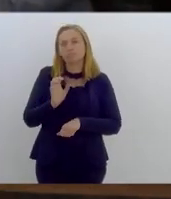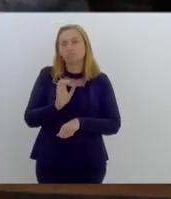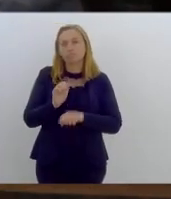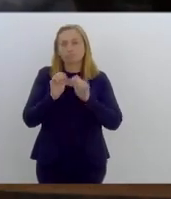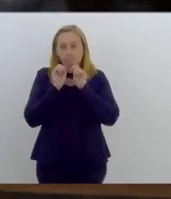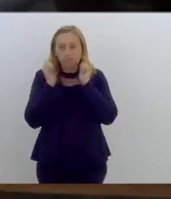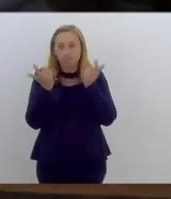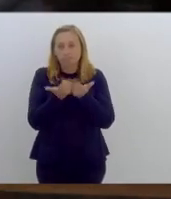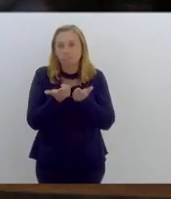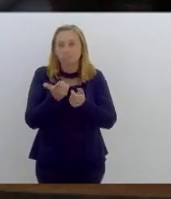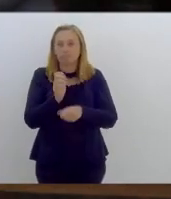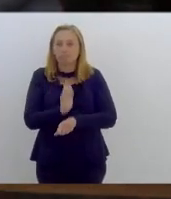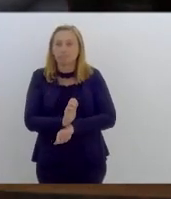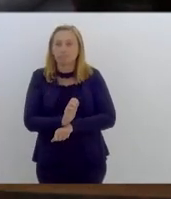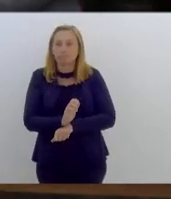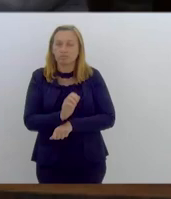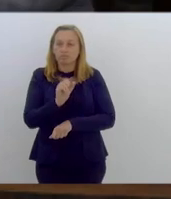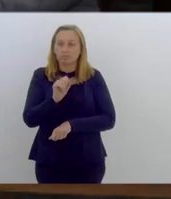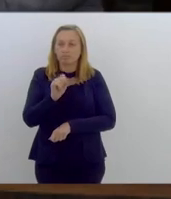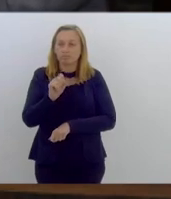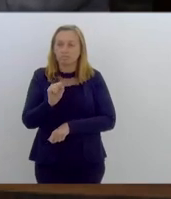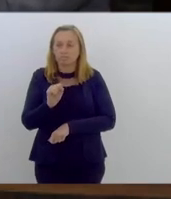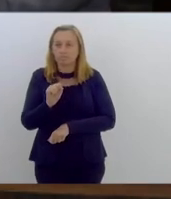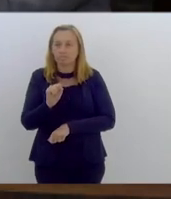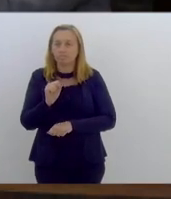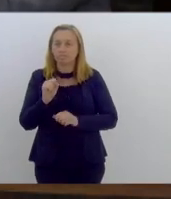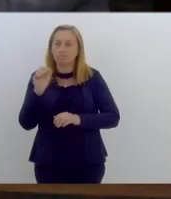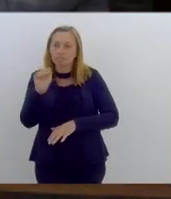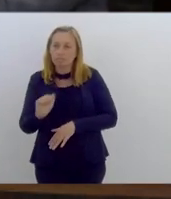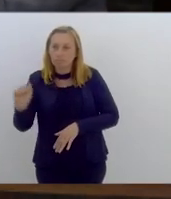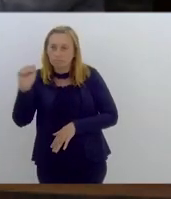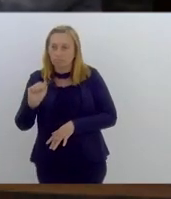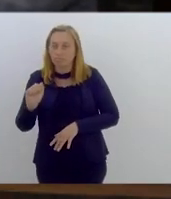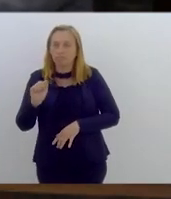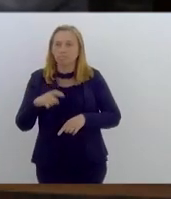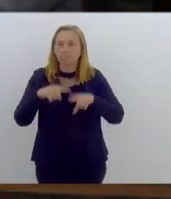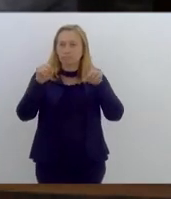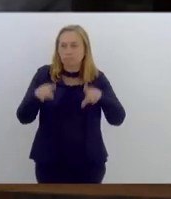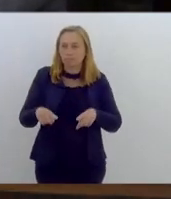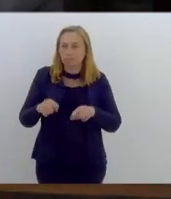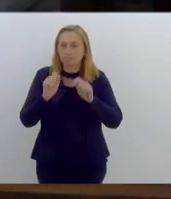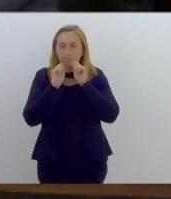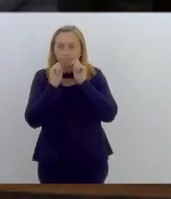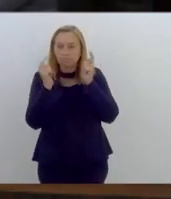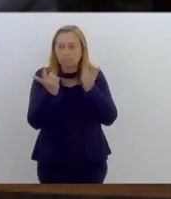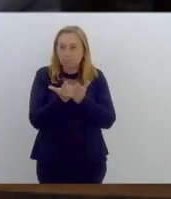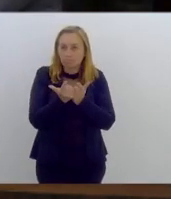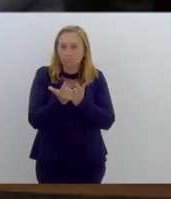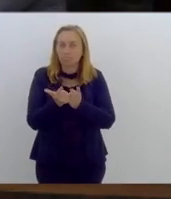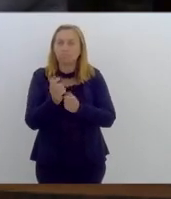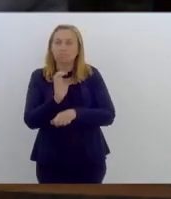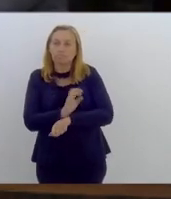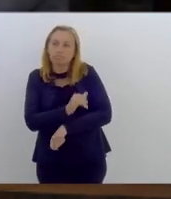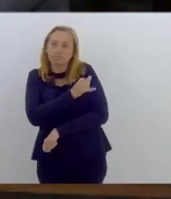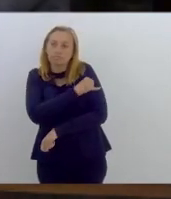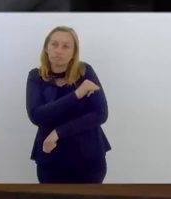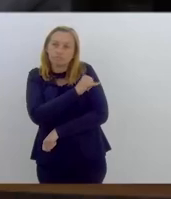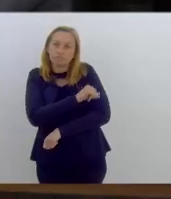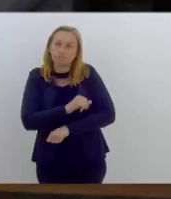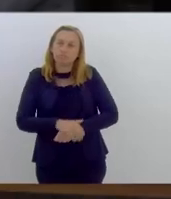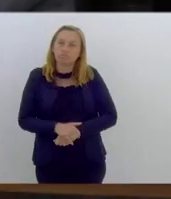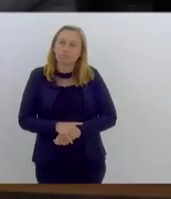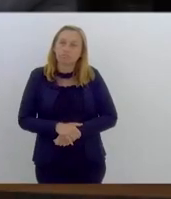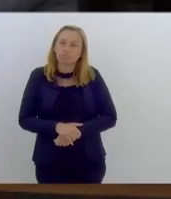Janeiro e da Asalerj, Associação dos Servidores da Assembleia Legislativa do Estado do Rio de Janeiro,